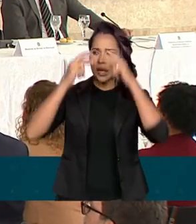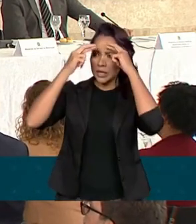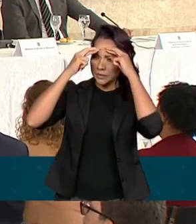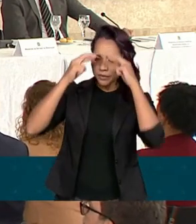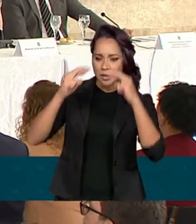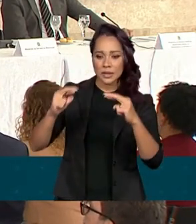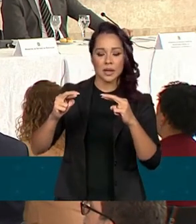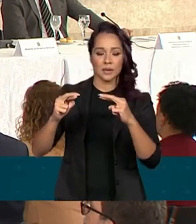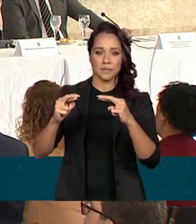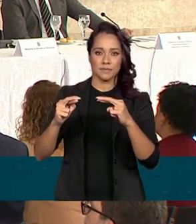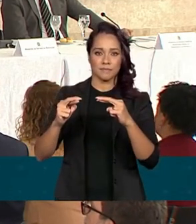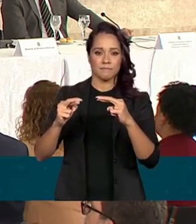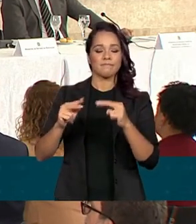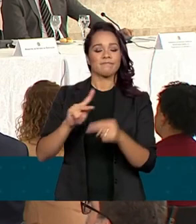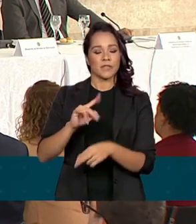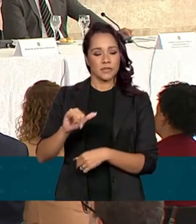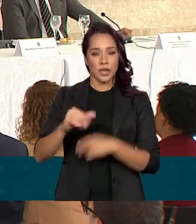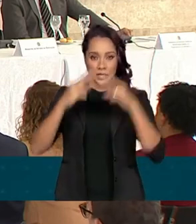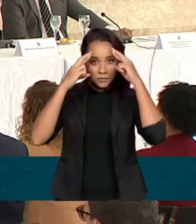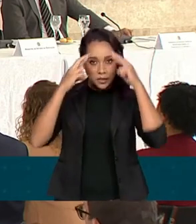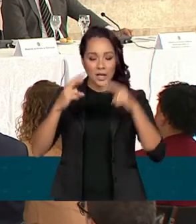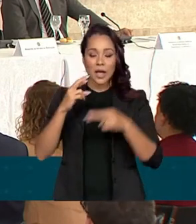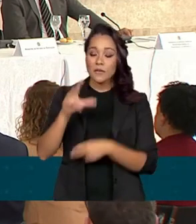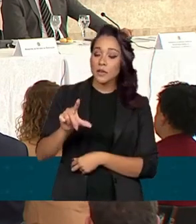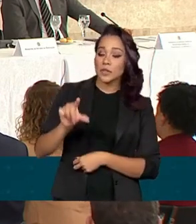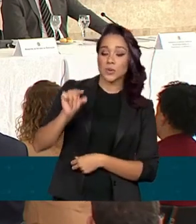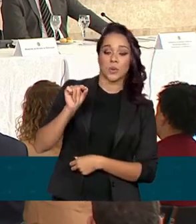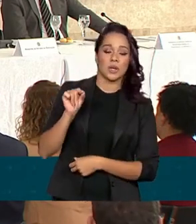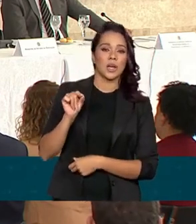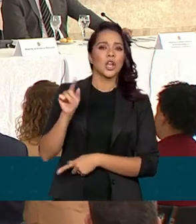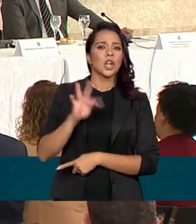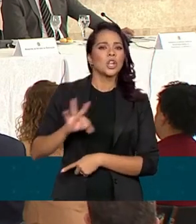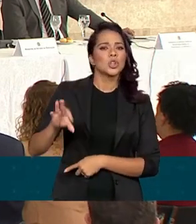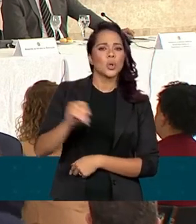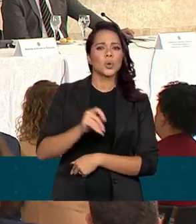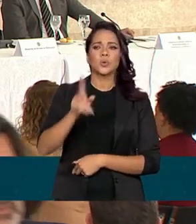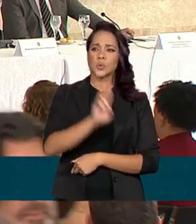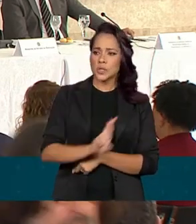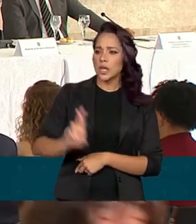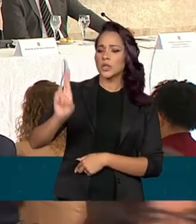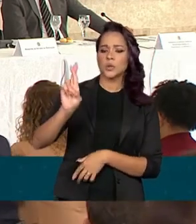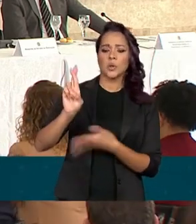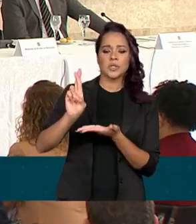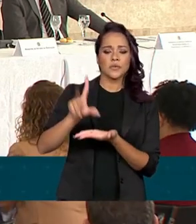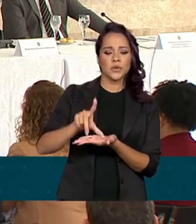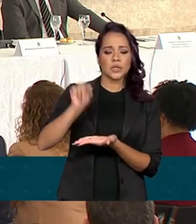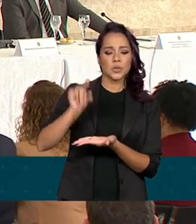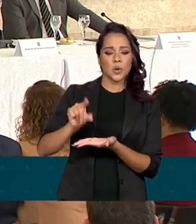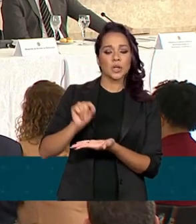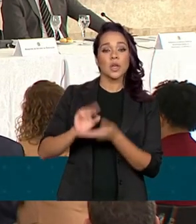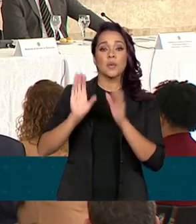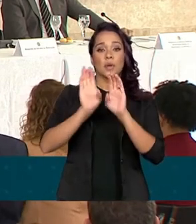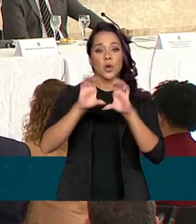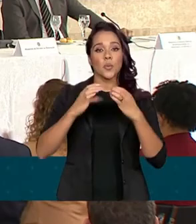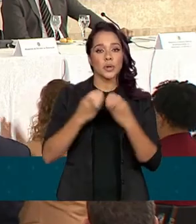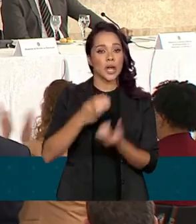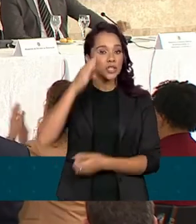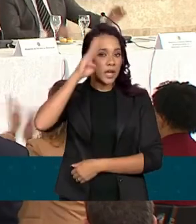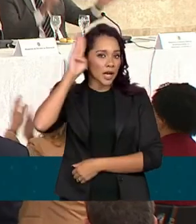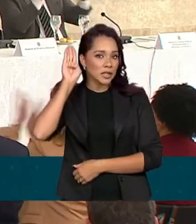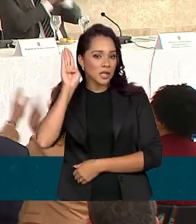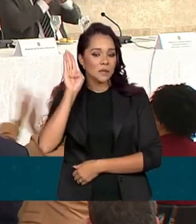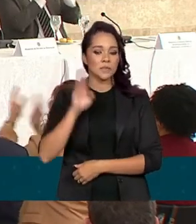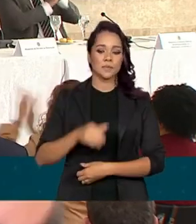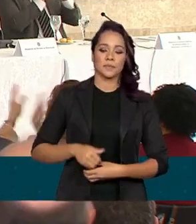respeitar e vai nomear todos os reitores que forem escolhidos pela comunidade acadêmica na